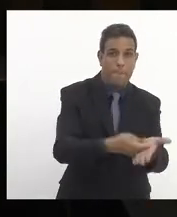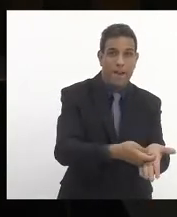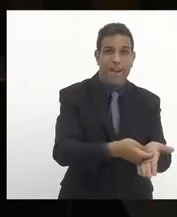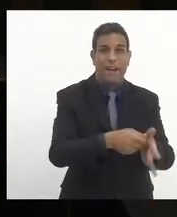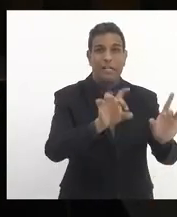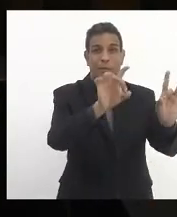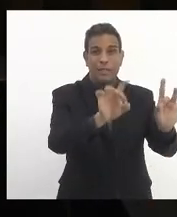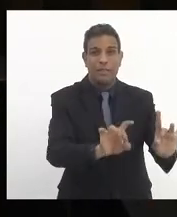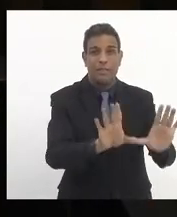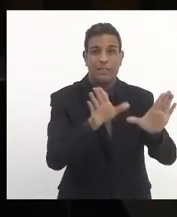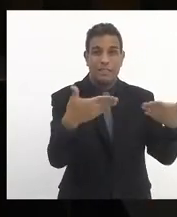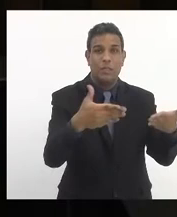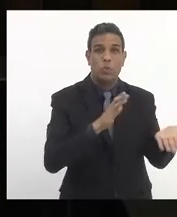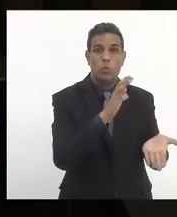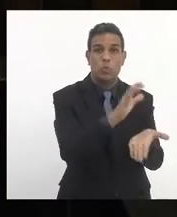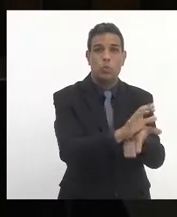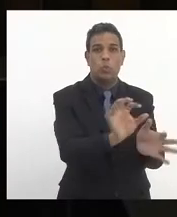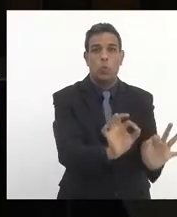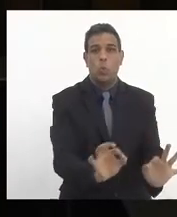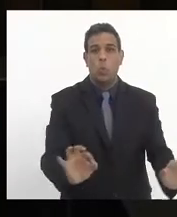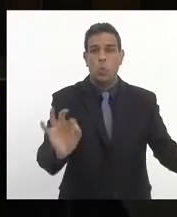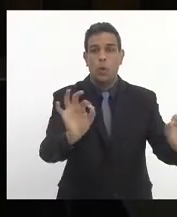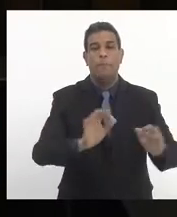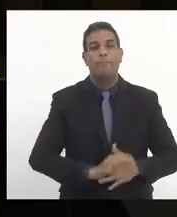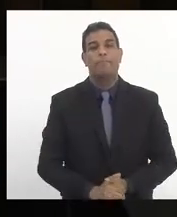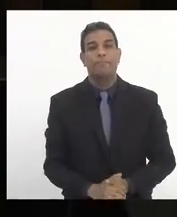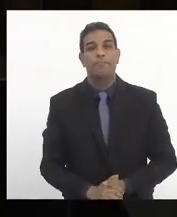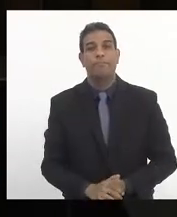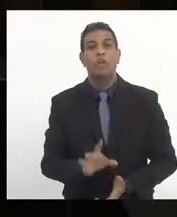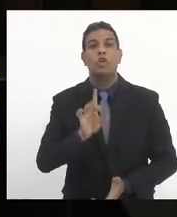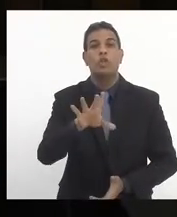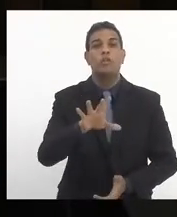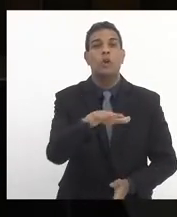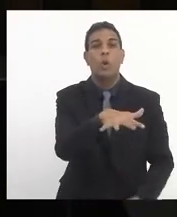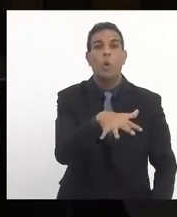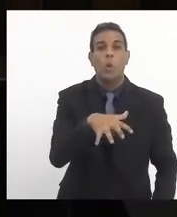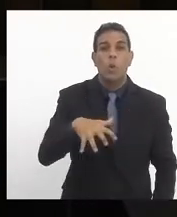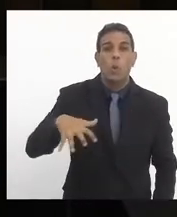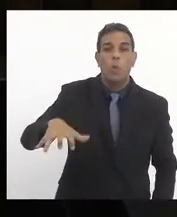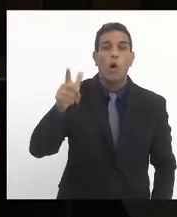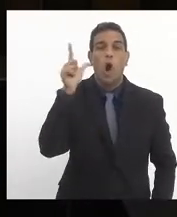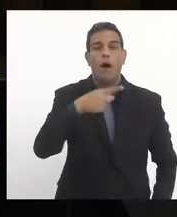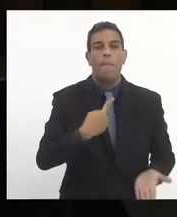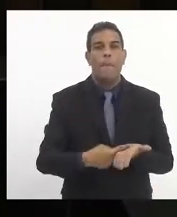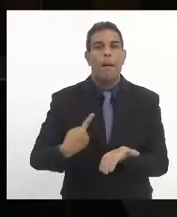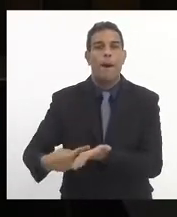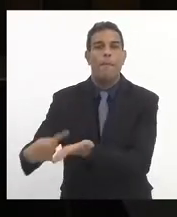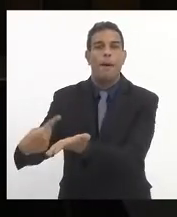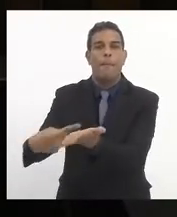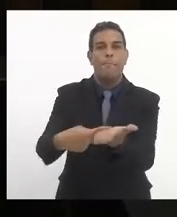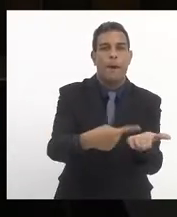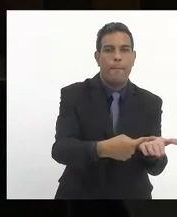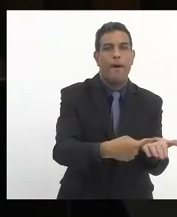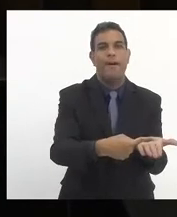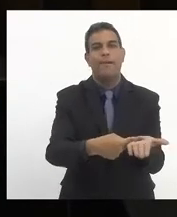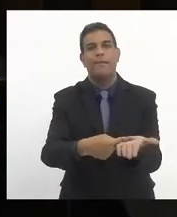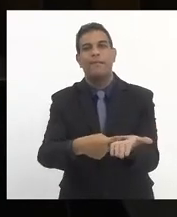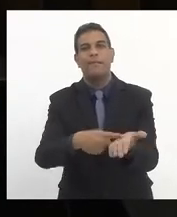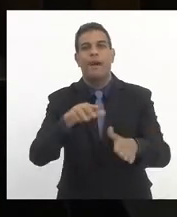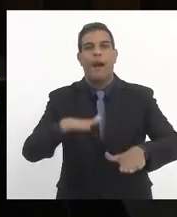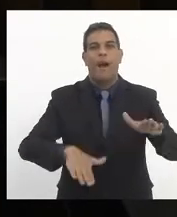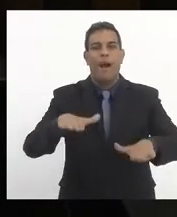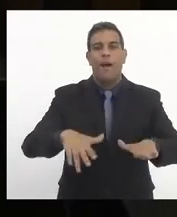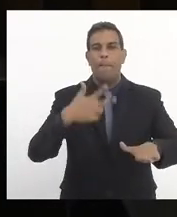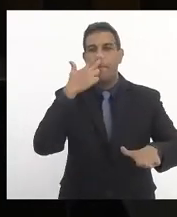especial. Participação especial só em regime de concessão, que cada vez